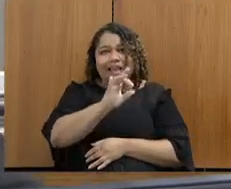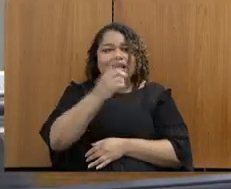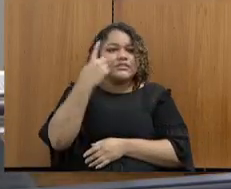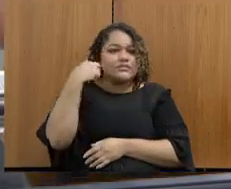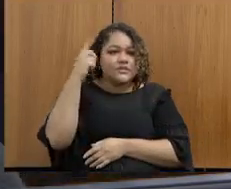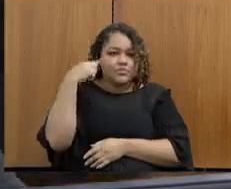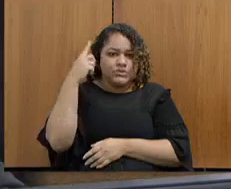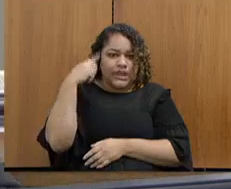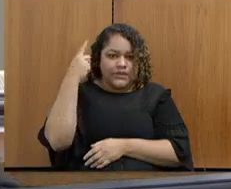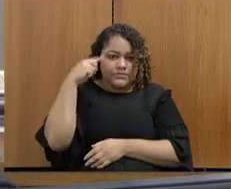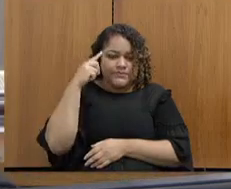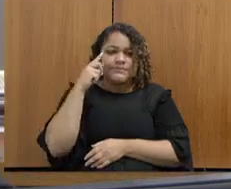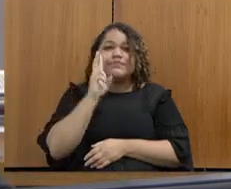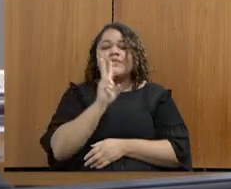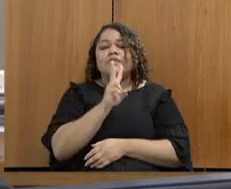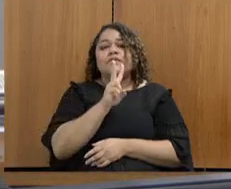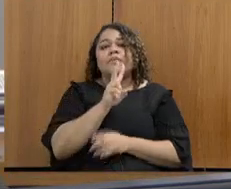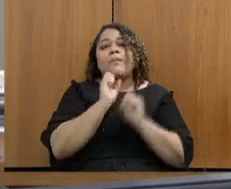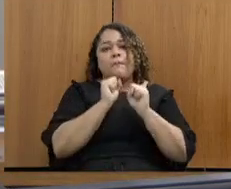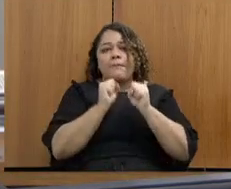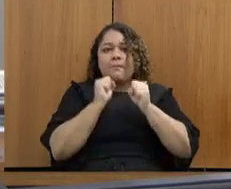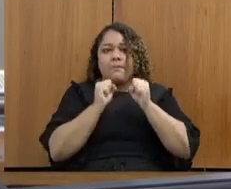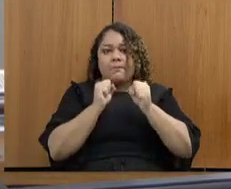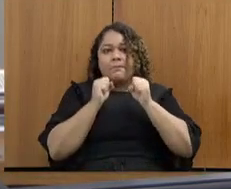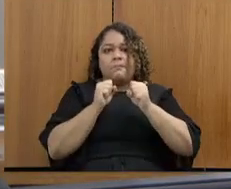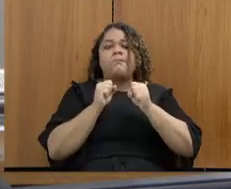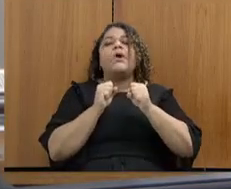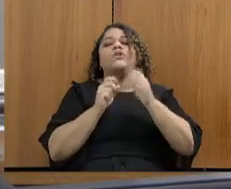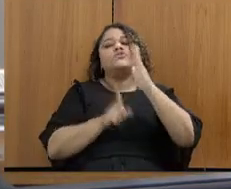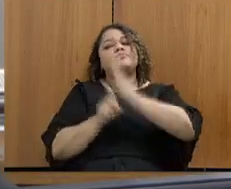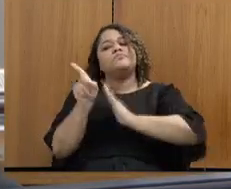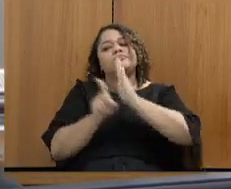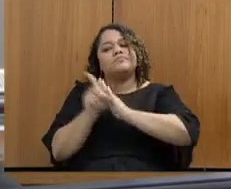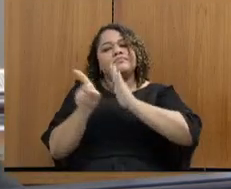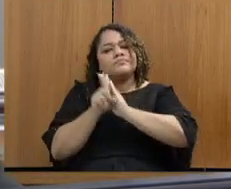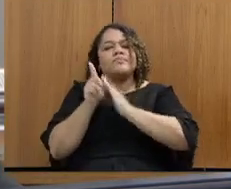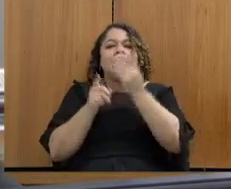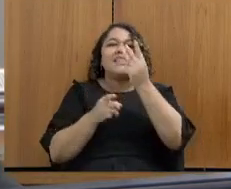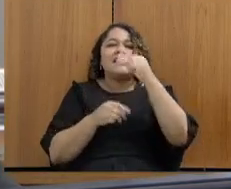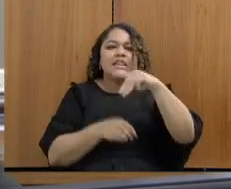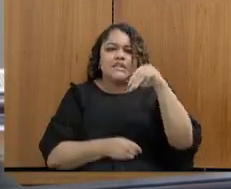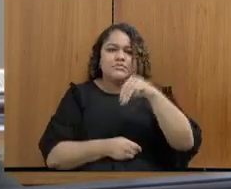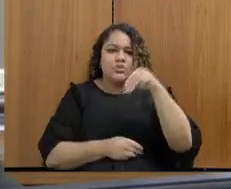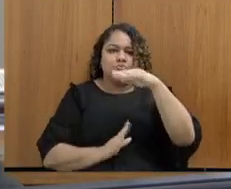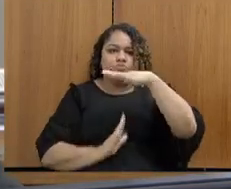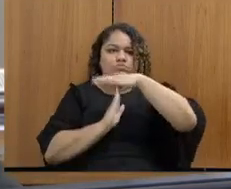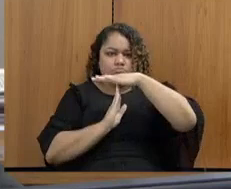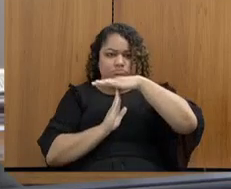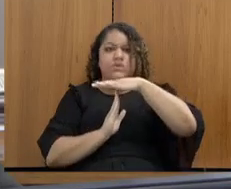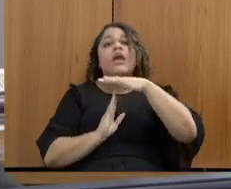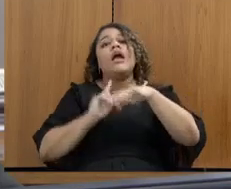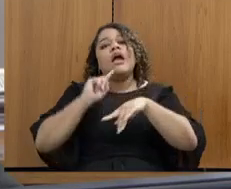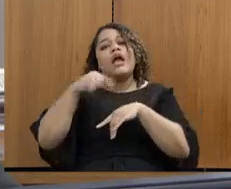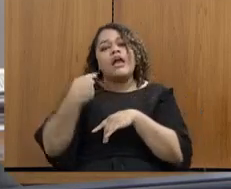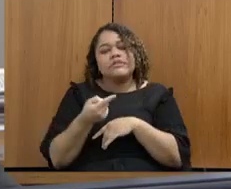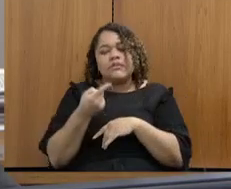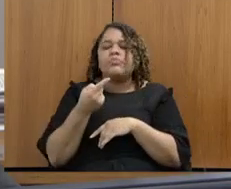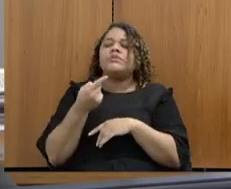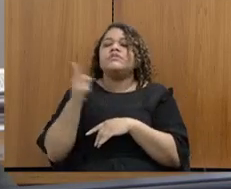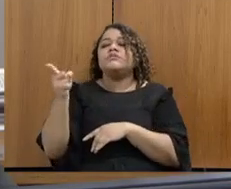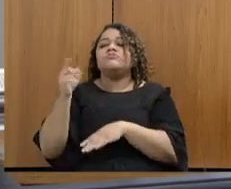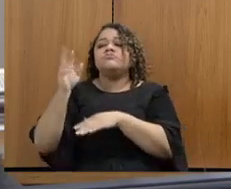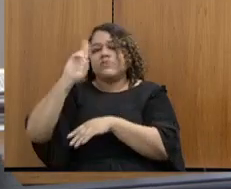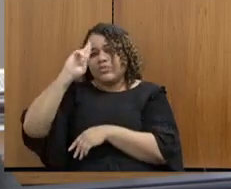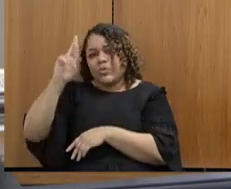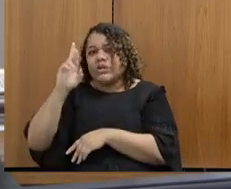fará poderá fazer a sua interpelação pelo prazo de 3 minutos após a interpelação autoridade Estadual de explorar de cinco minutos para responder